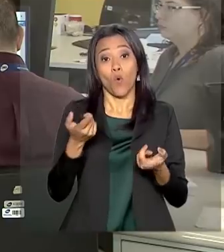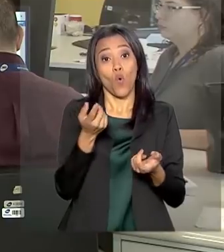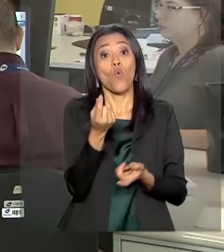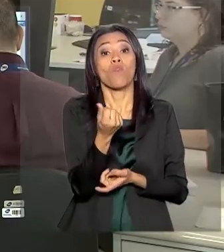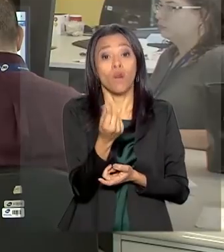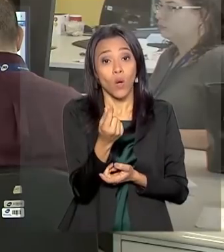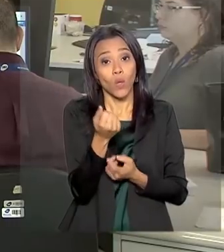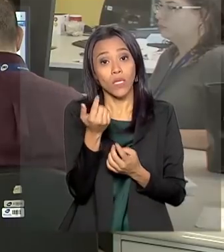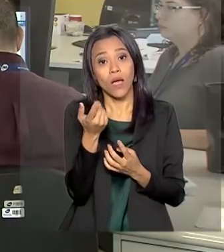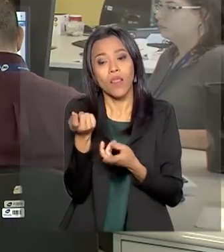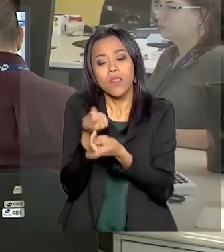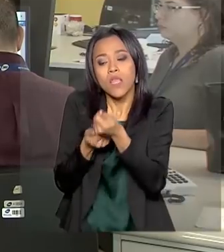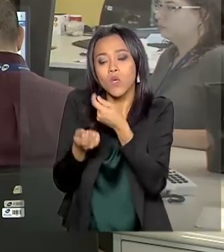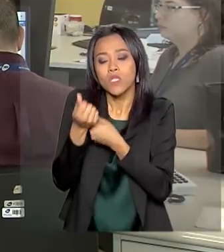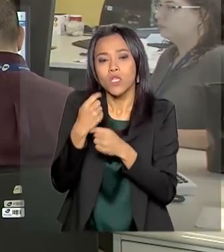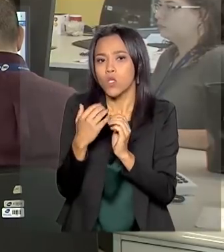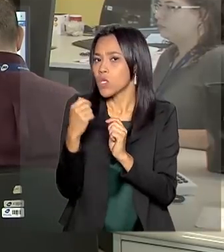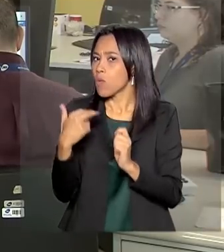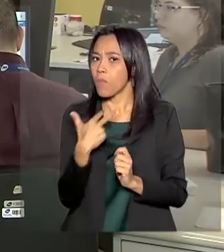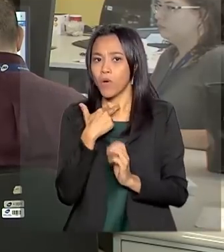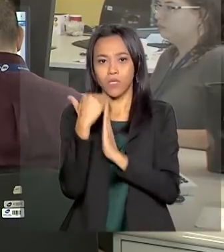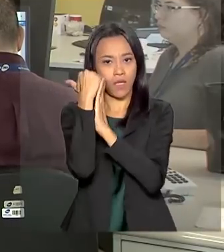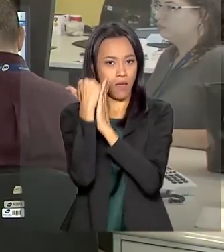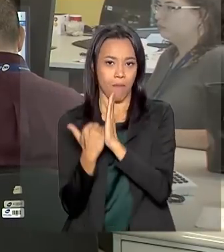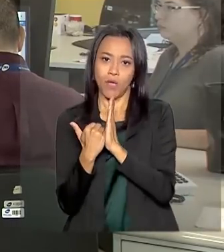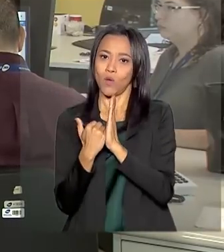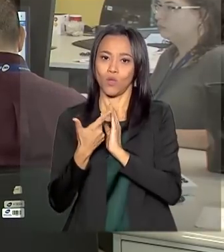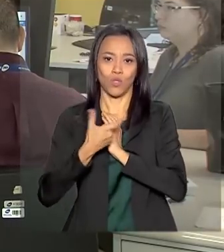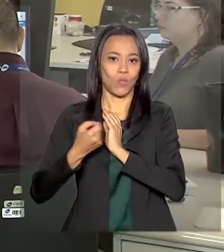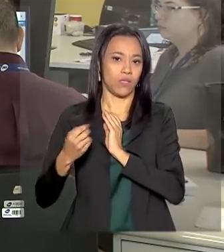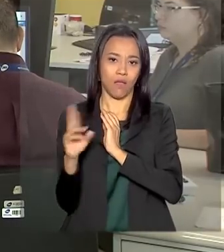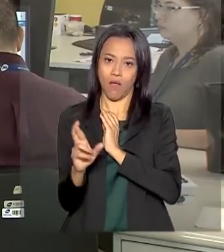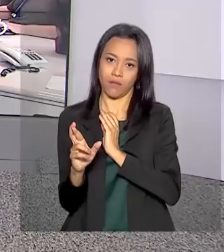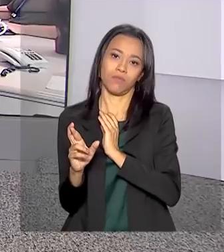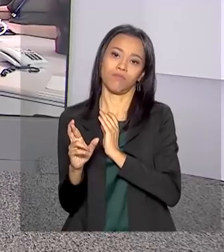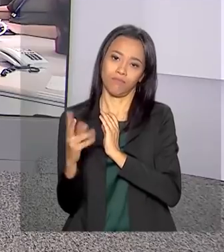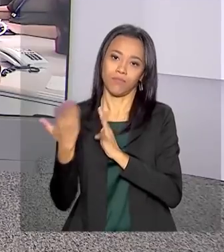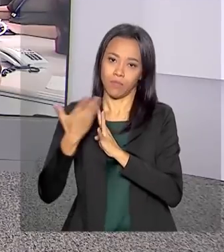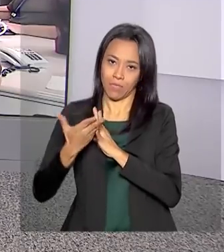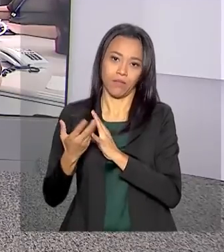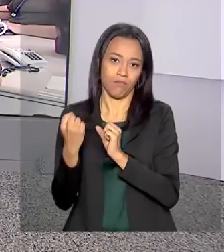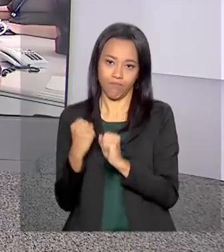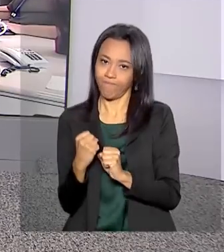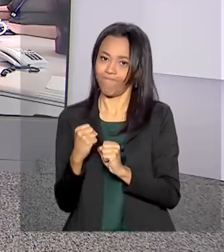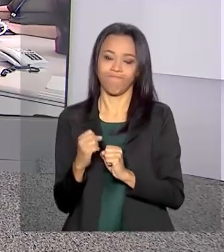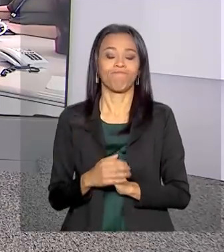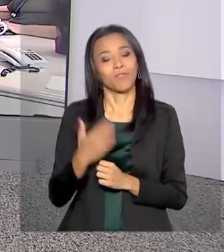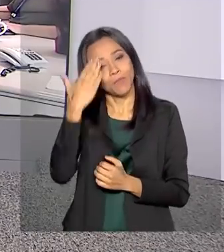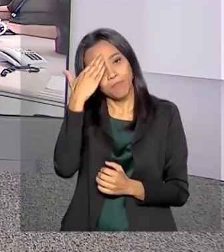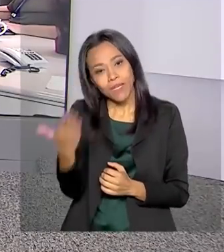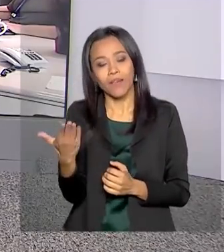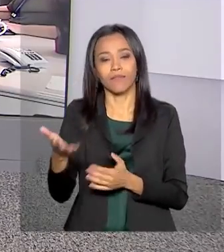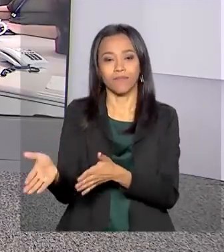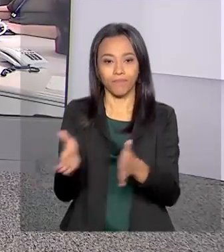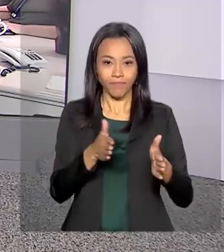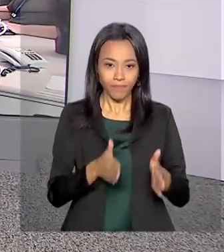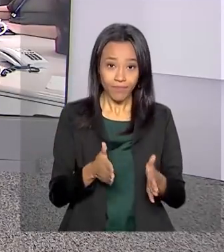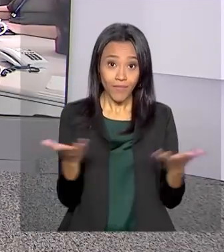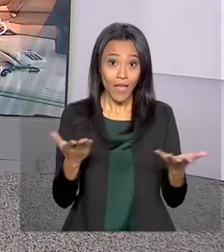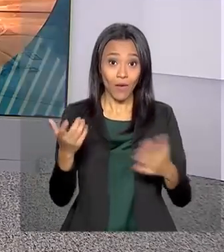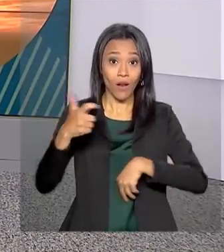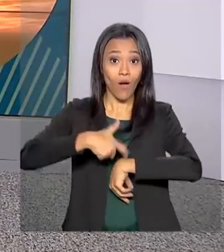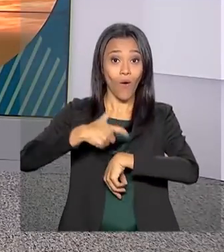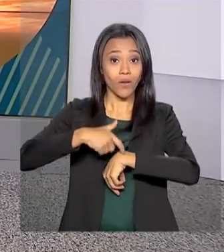não pode ser inferior a 200 reais voltamos com você carro obrigada pela sua participação priscila e